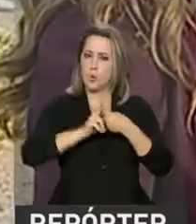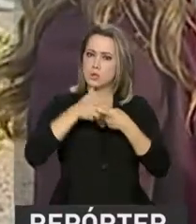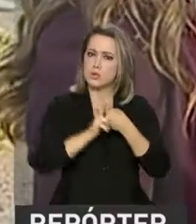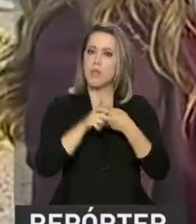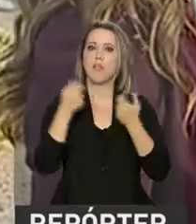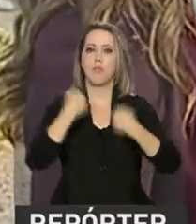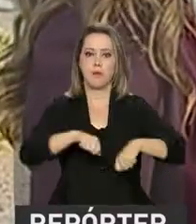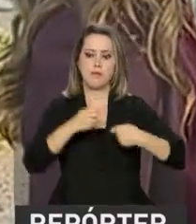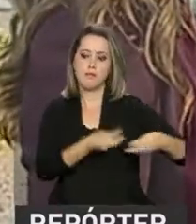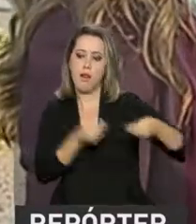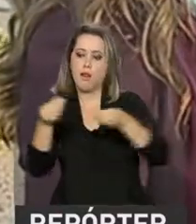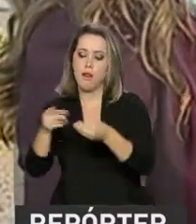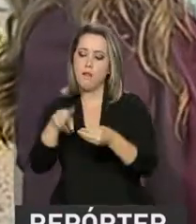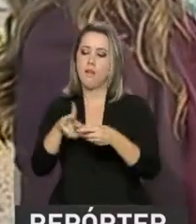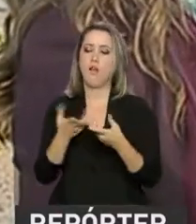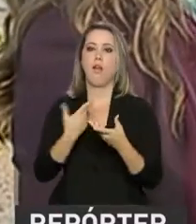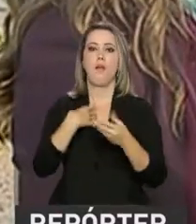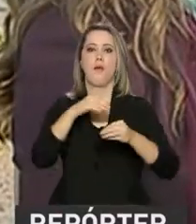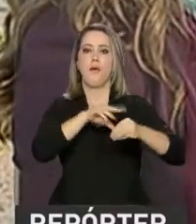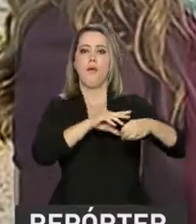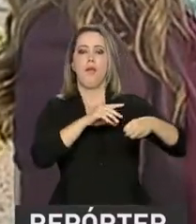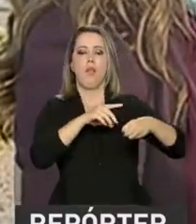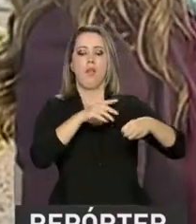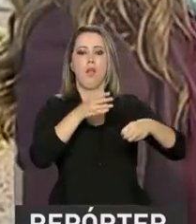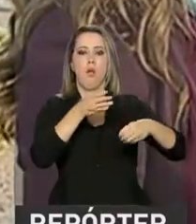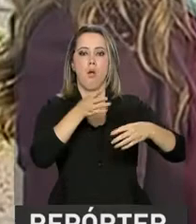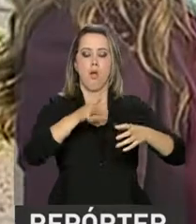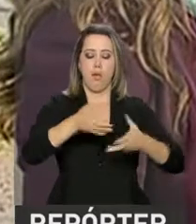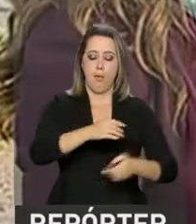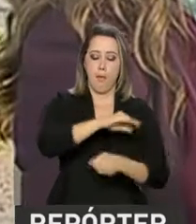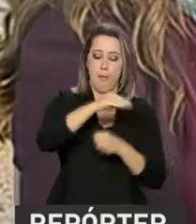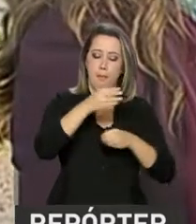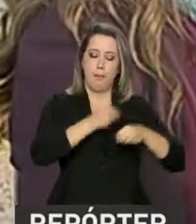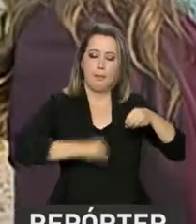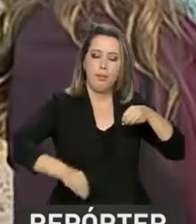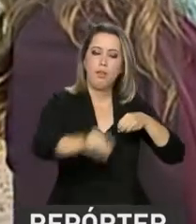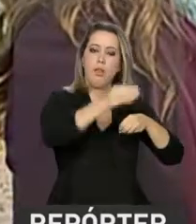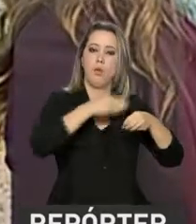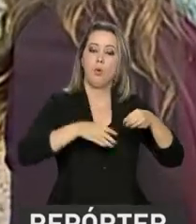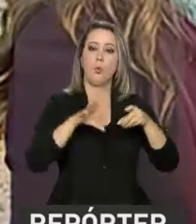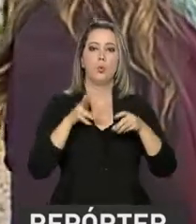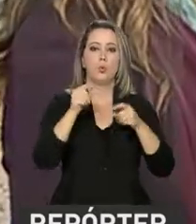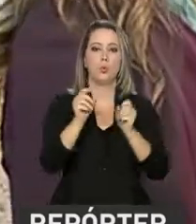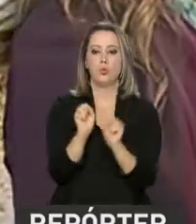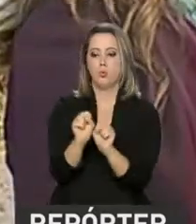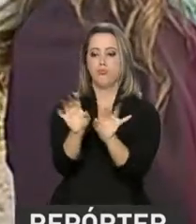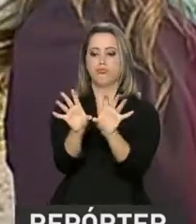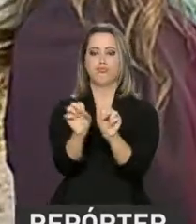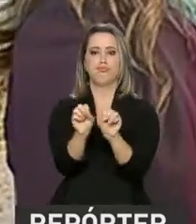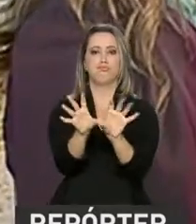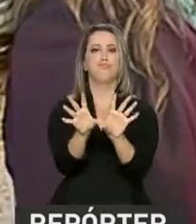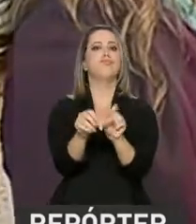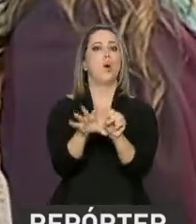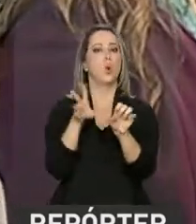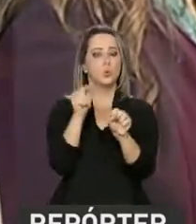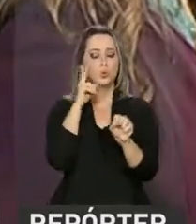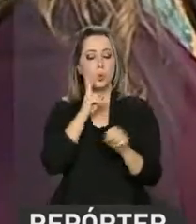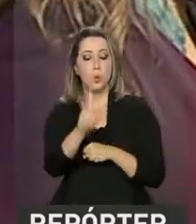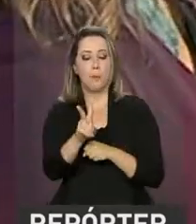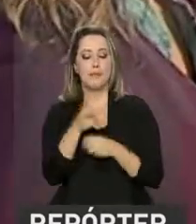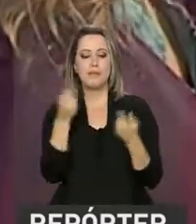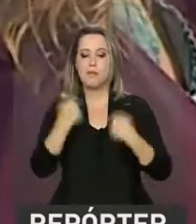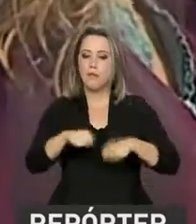já ouviu falar, pneu, vidros, luzes, tudo que você puder fazer de